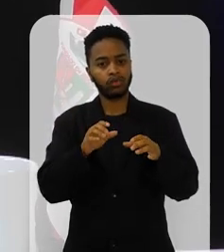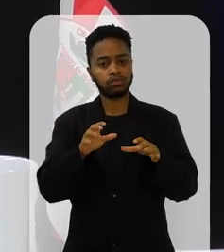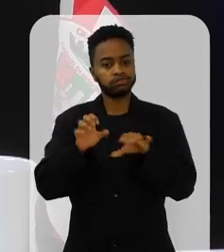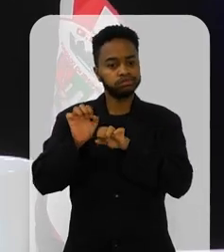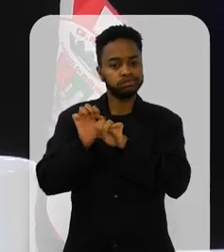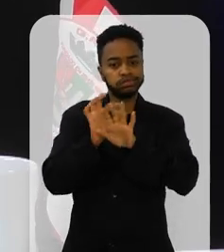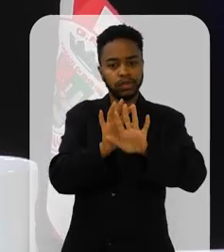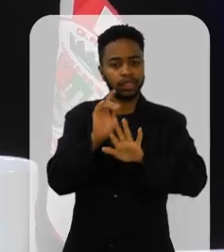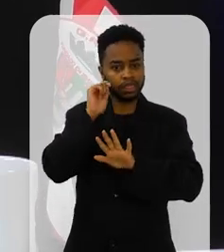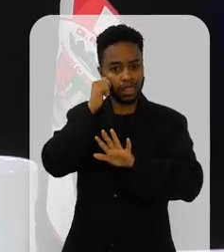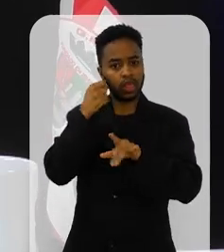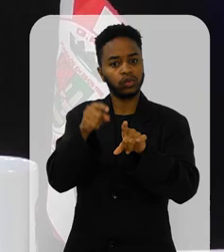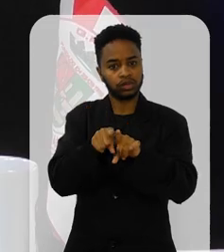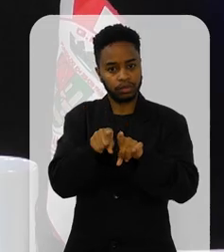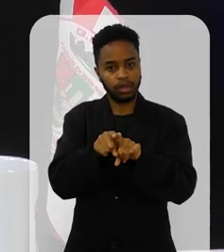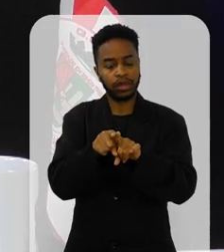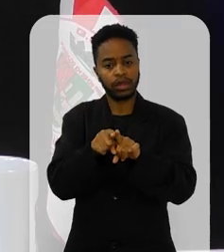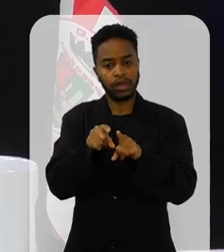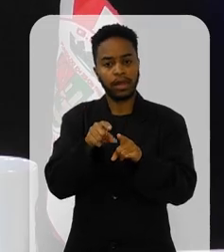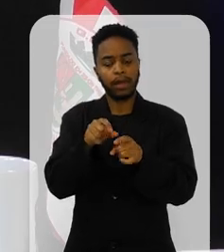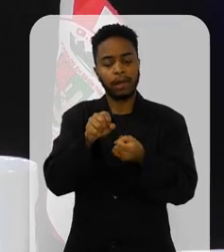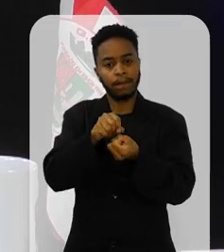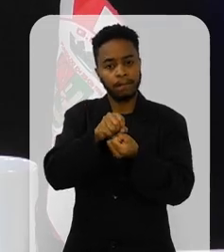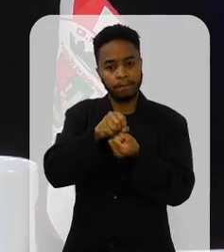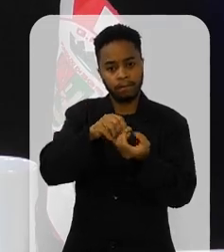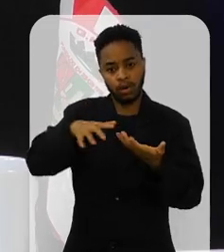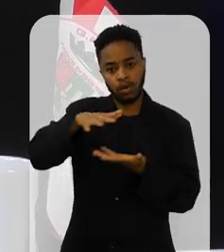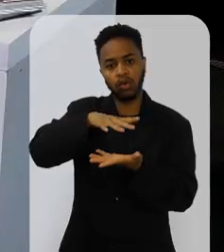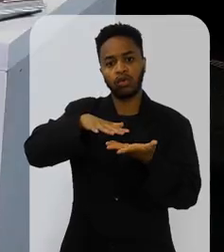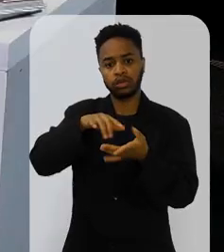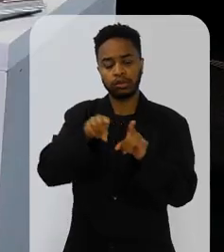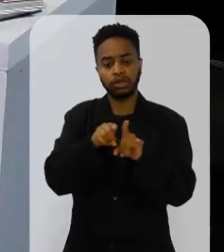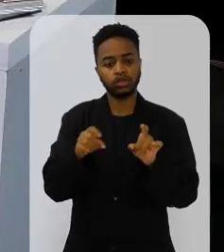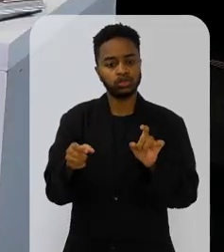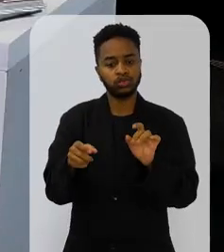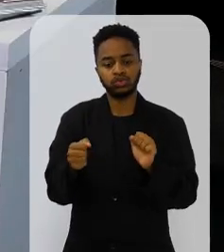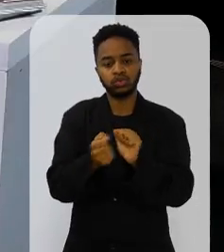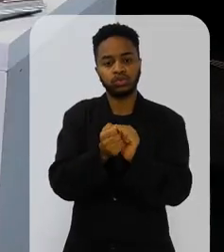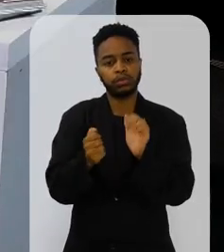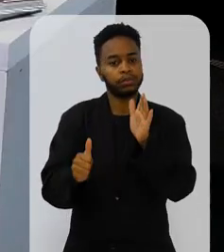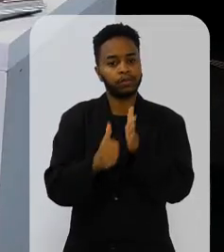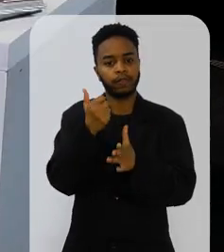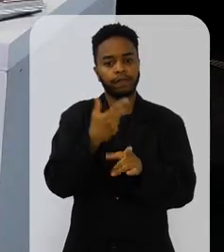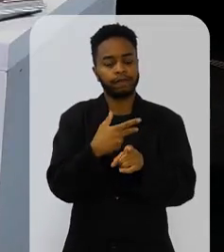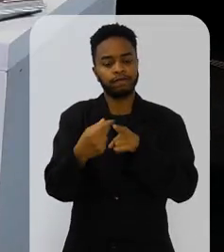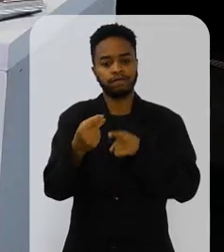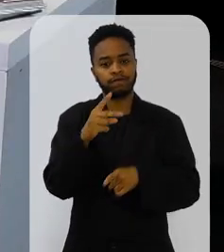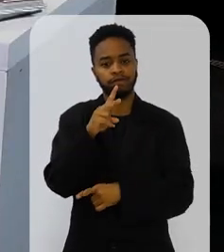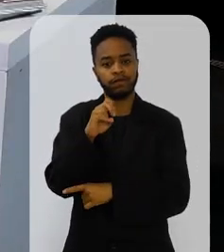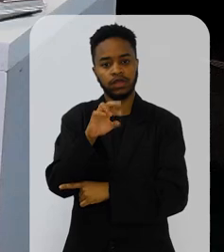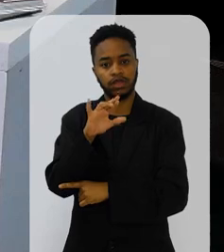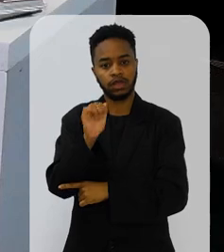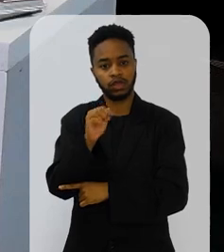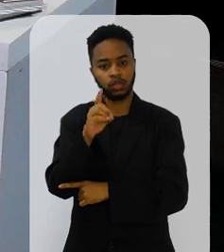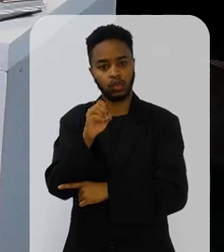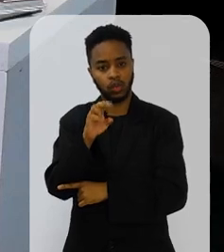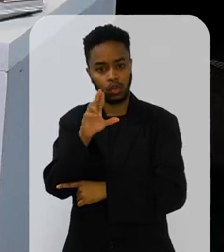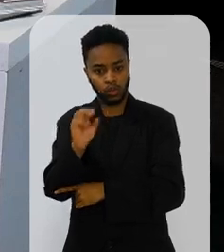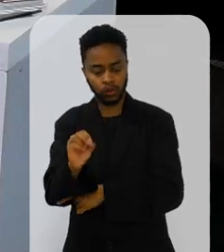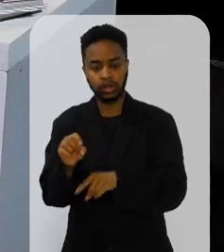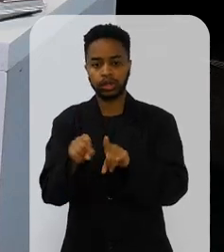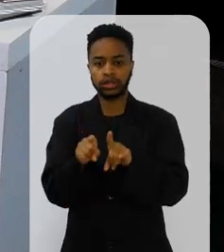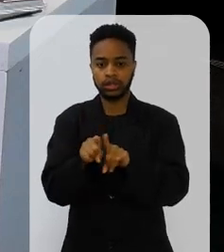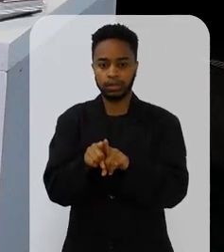também. Do Big, né, Bang. E é do Big Bang. Nós fomos campeonato da Viradouro. O primeiro campeonato da Viradouro, com Dona Thalita, esposa do